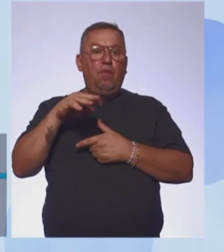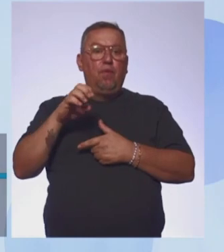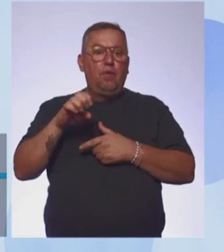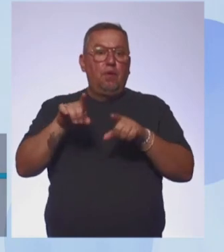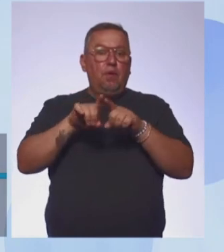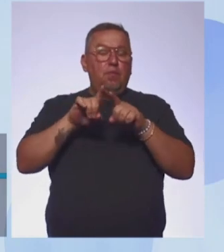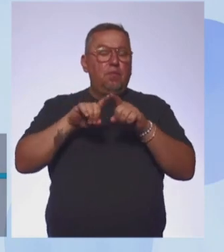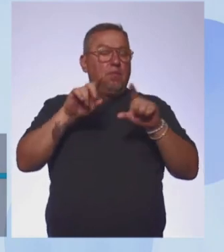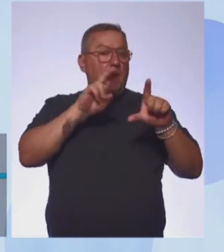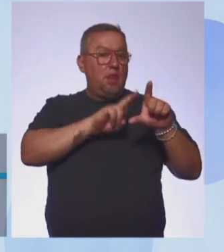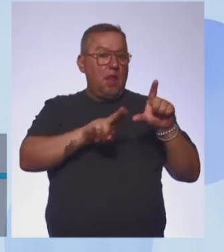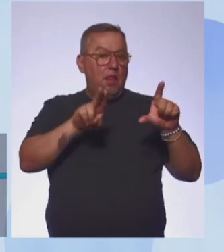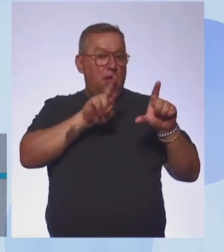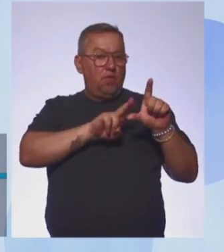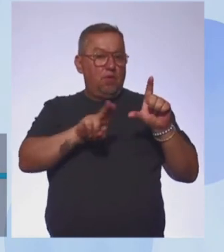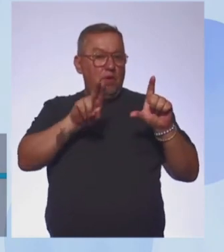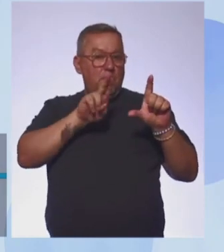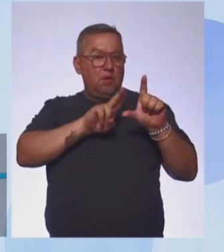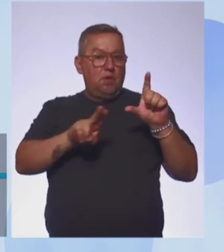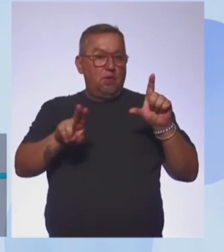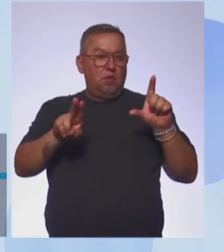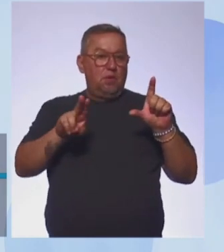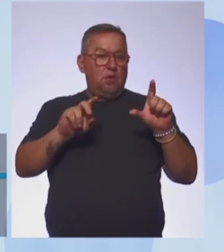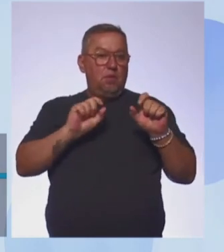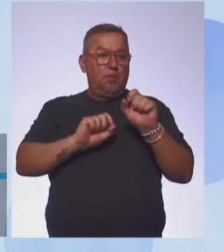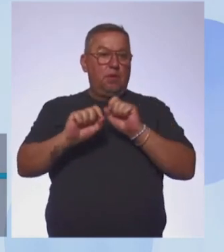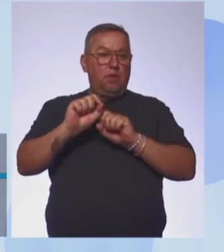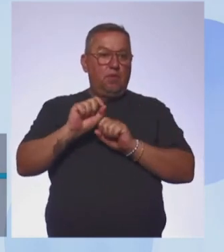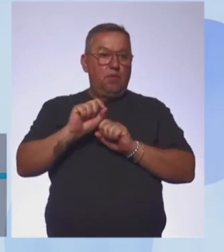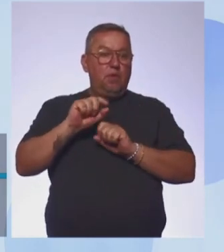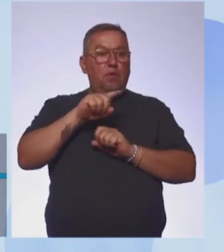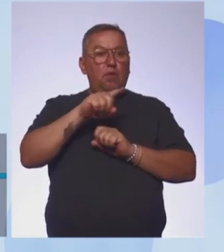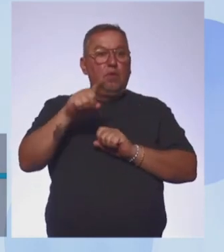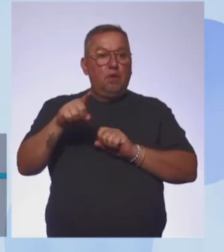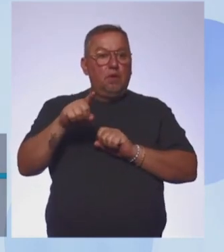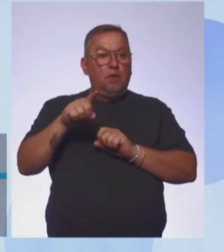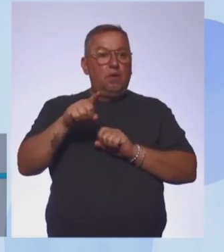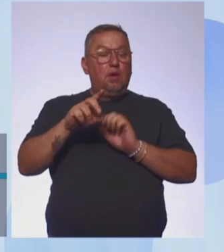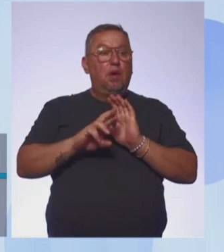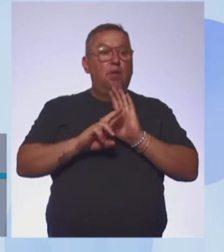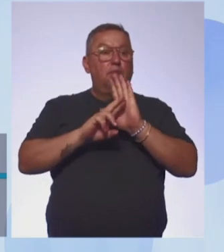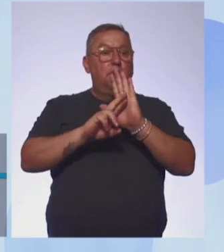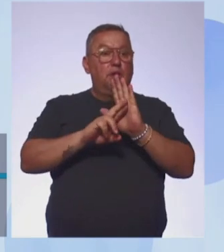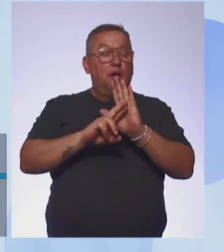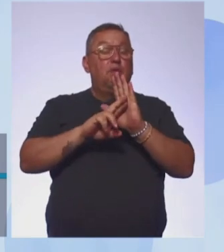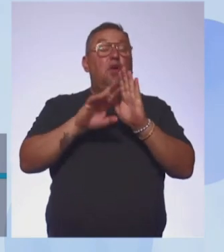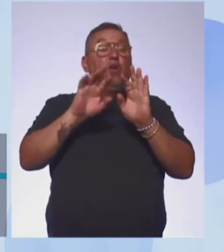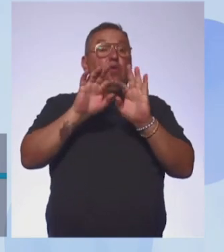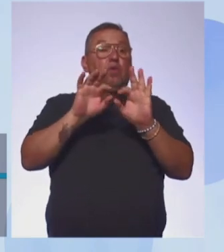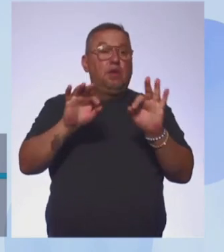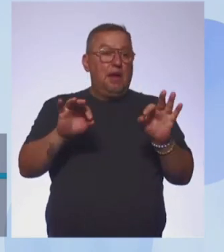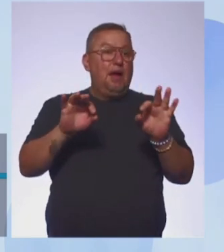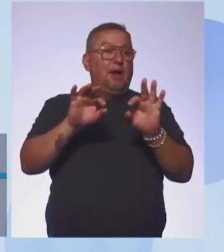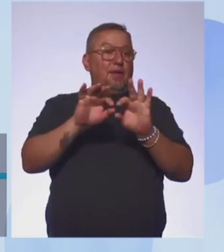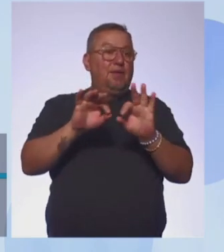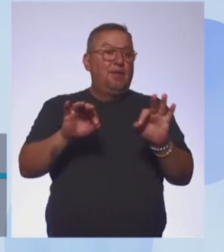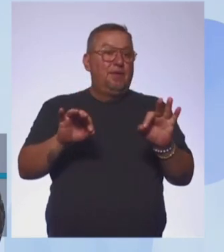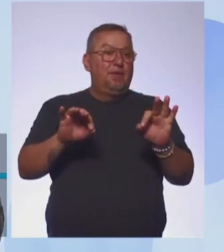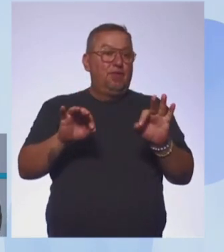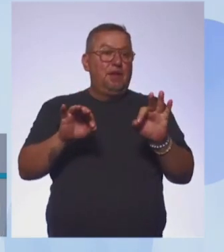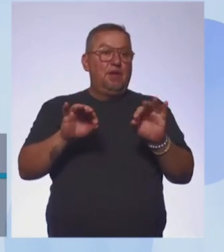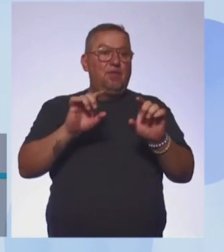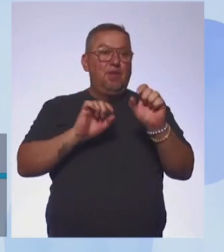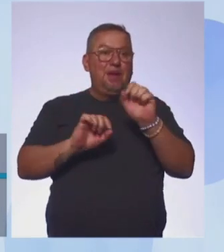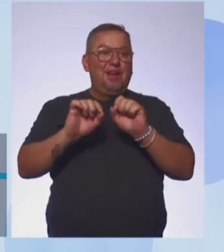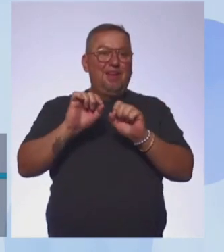na legenda, para as imagens, foi exatamente para isso. E vocês colocaram, representava a suavidade, representava um mundo